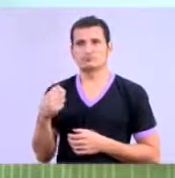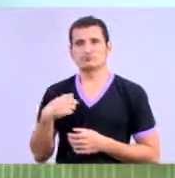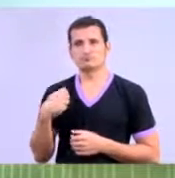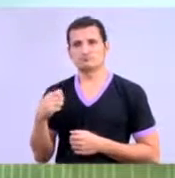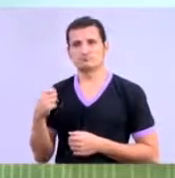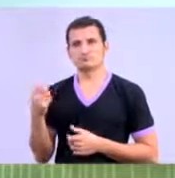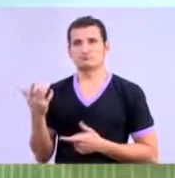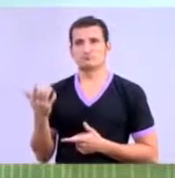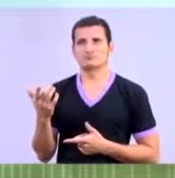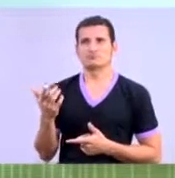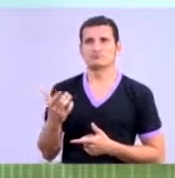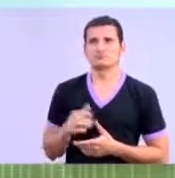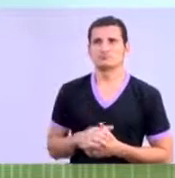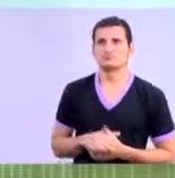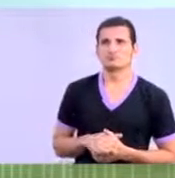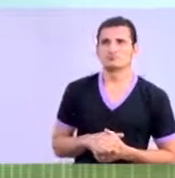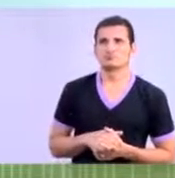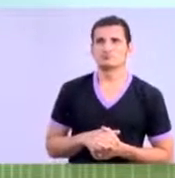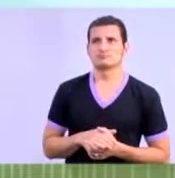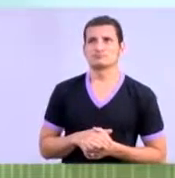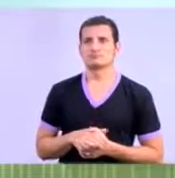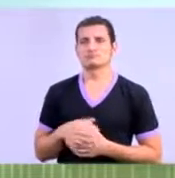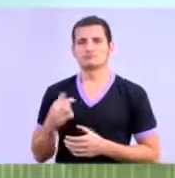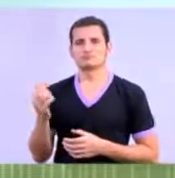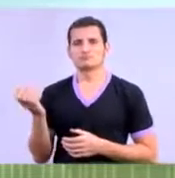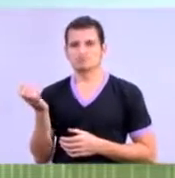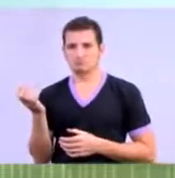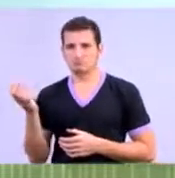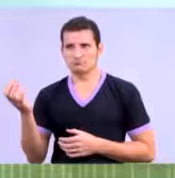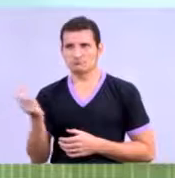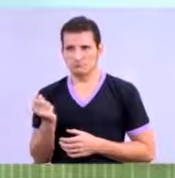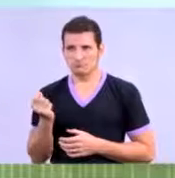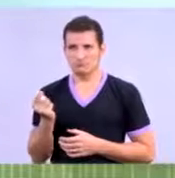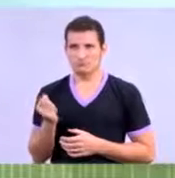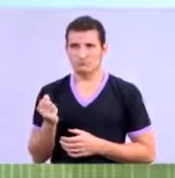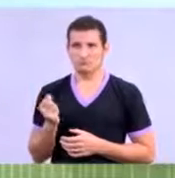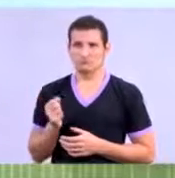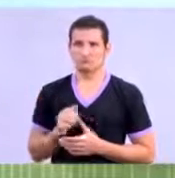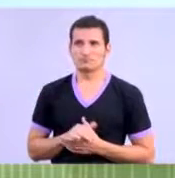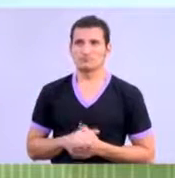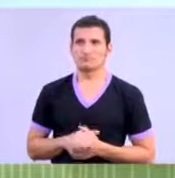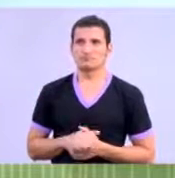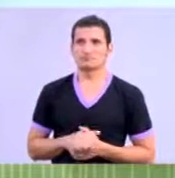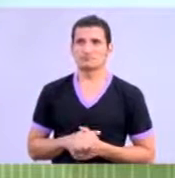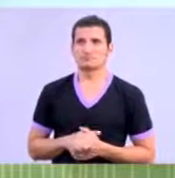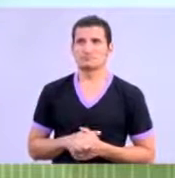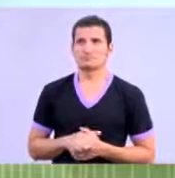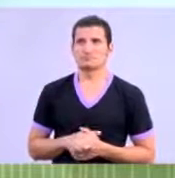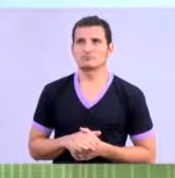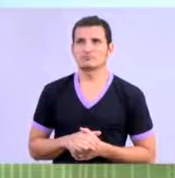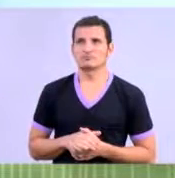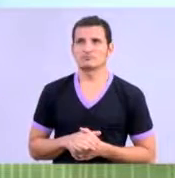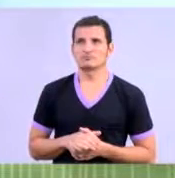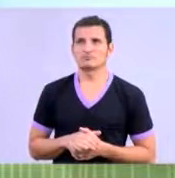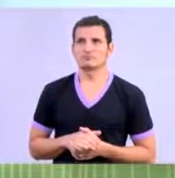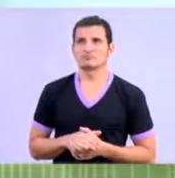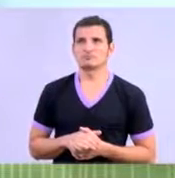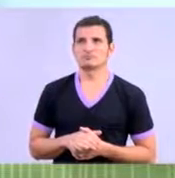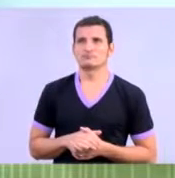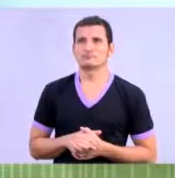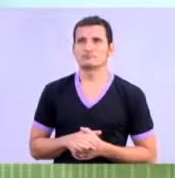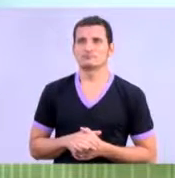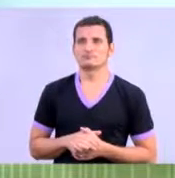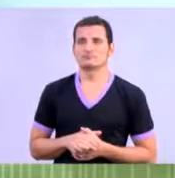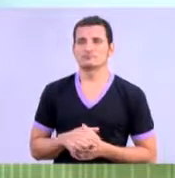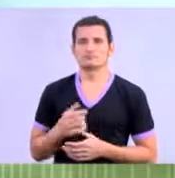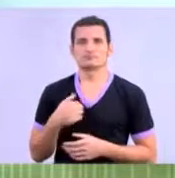sacar, né? Eu não vou chegar assim para a conta, eu quero sacar. Aí a conta vai olhar para mim, sacar quanto? R$100. Quer